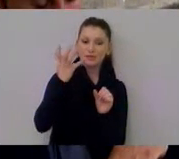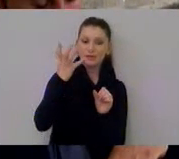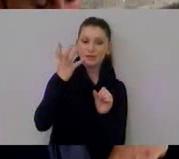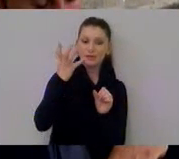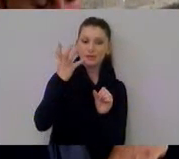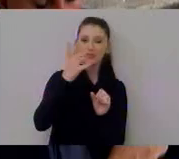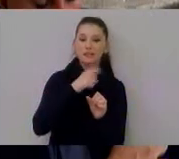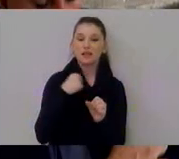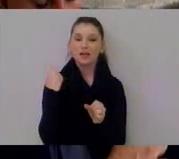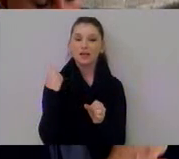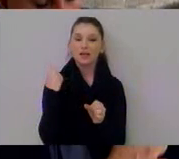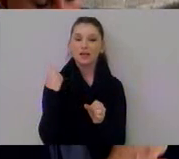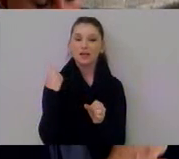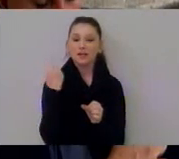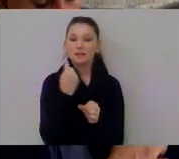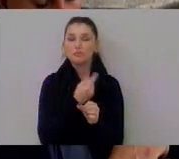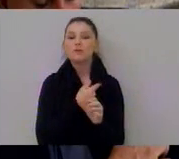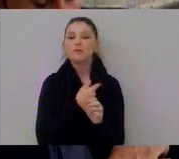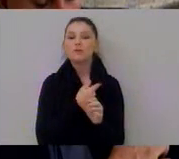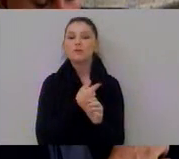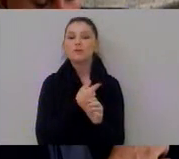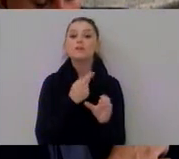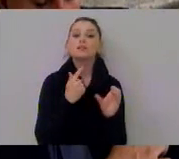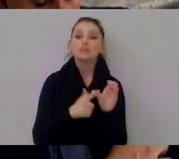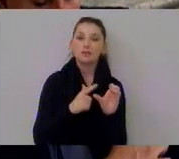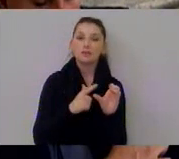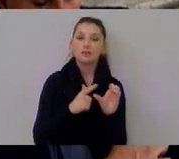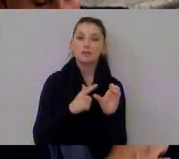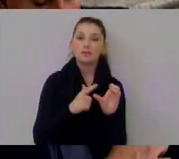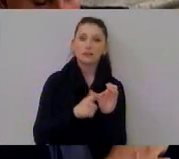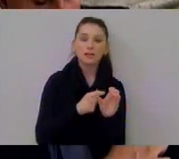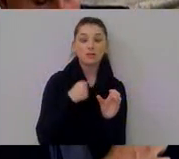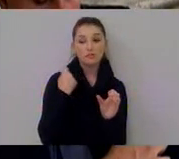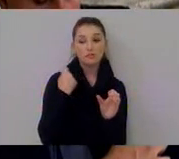pois acreditamos em nosso povo.